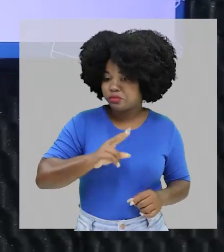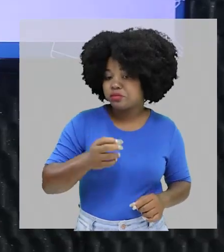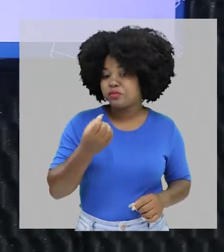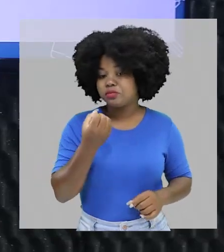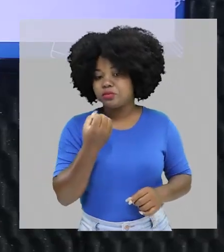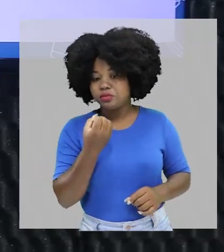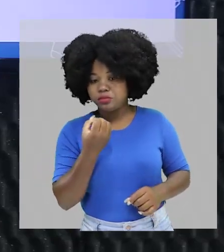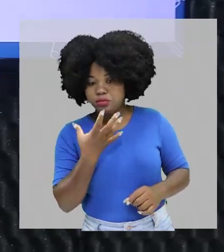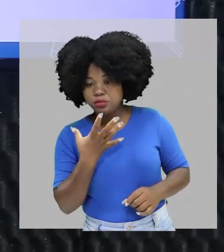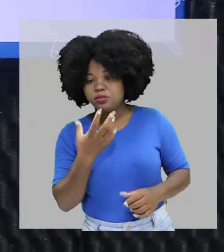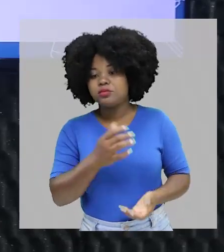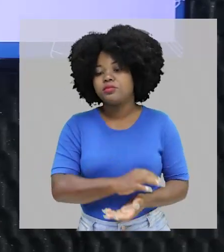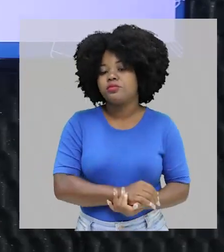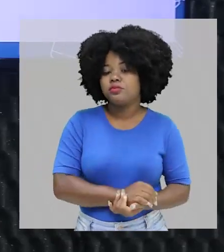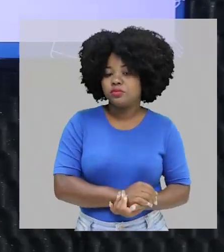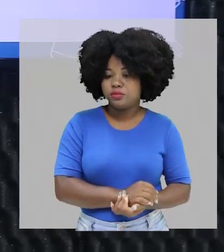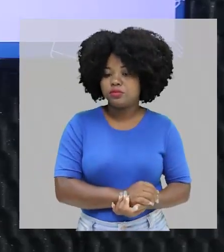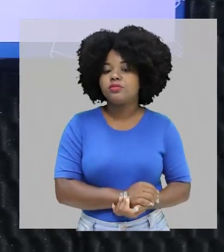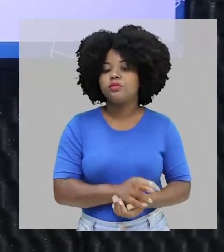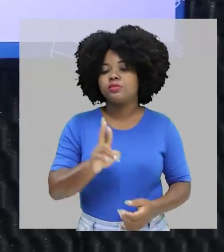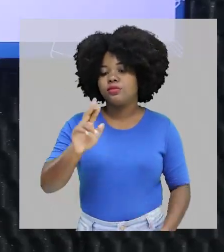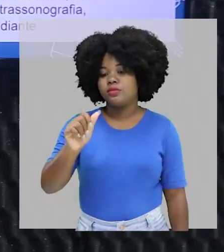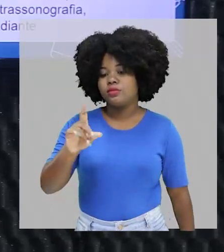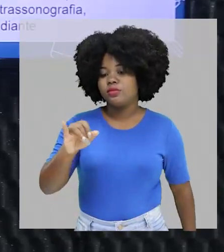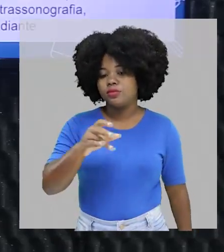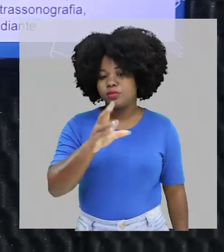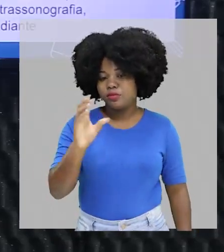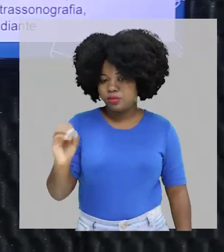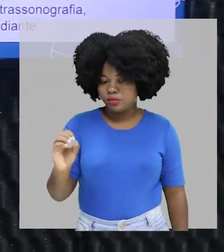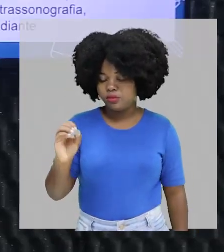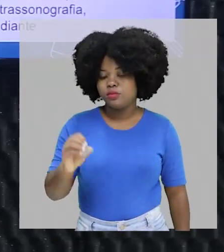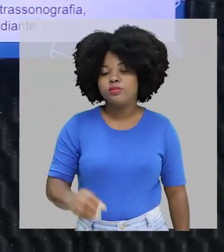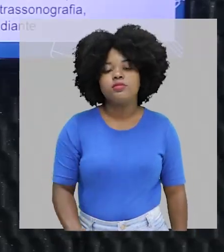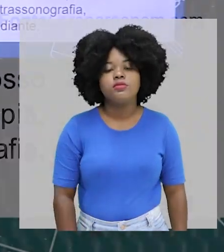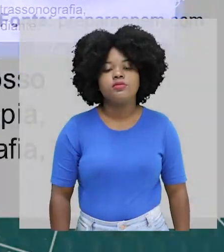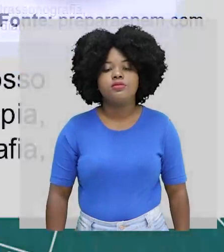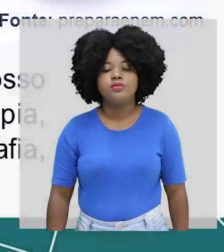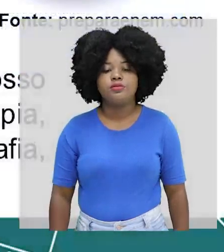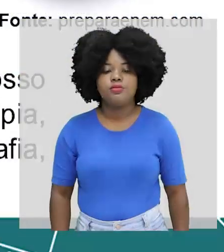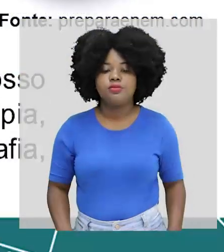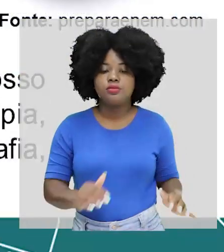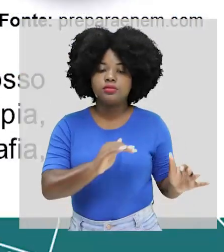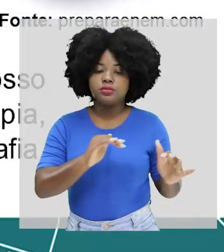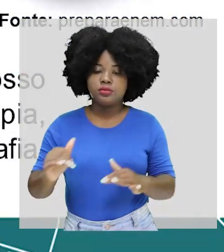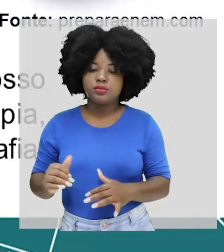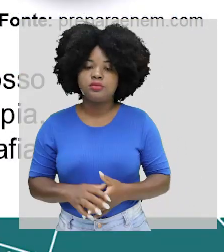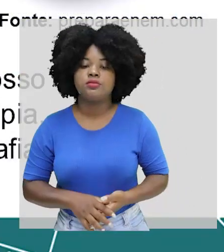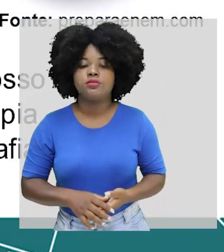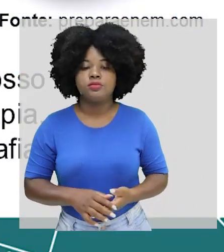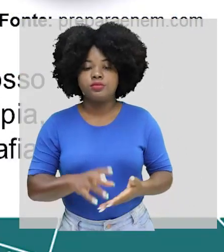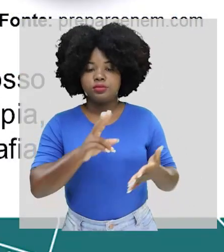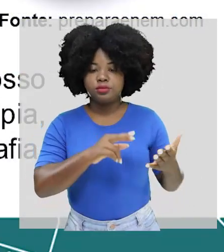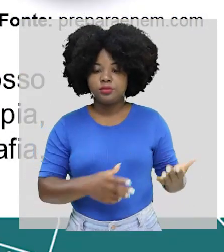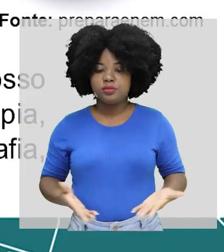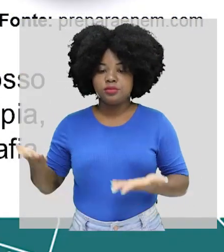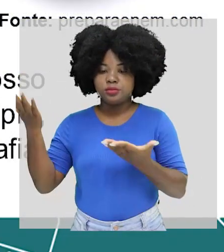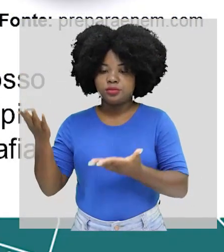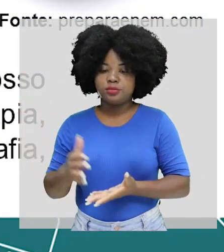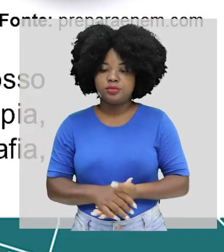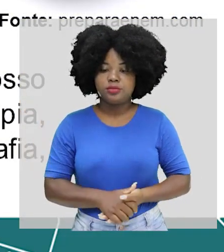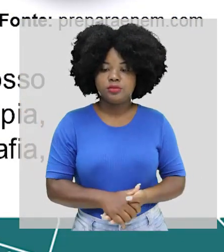bem, do uso correto da radioatividade. Apesar dos efeitos nocivos